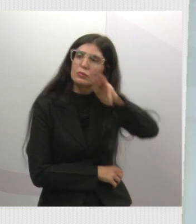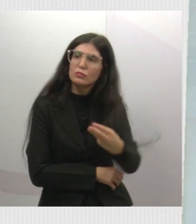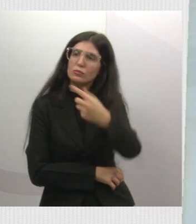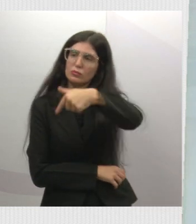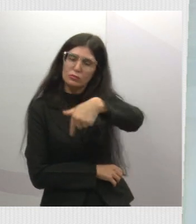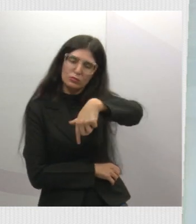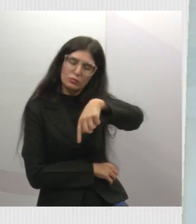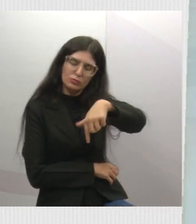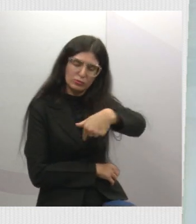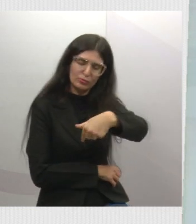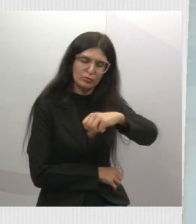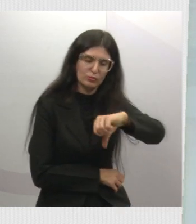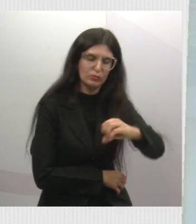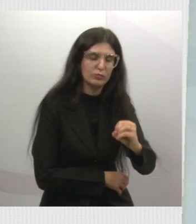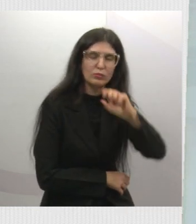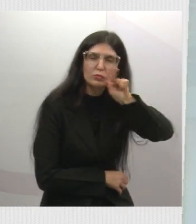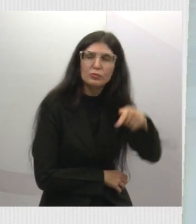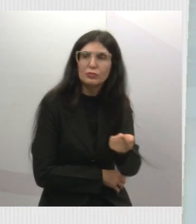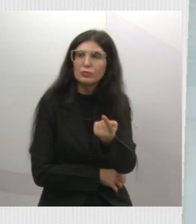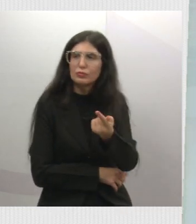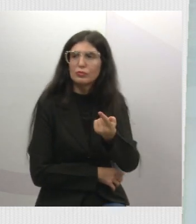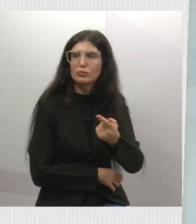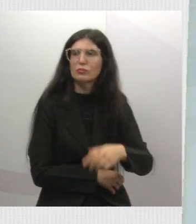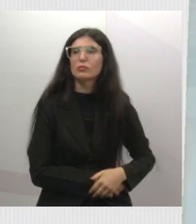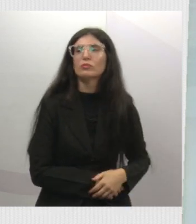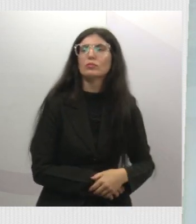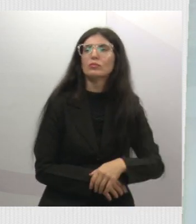19.790.000, chegando à cifra de